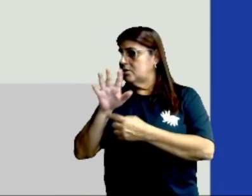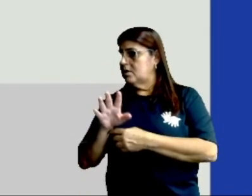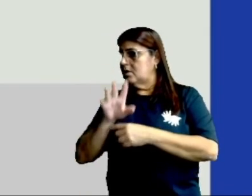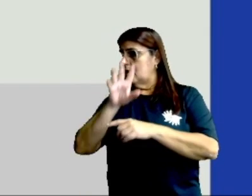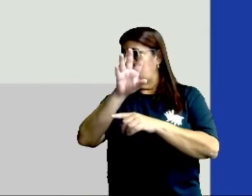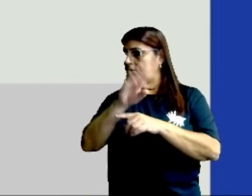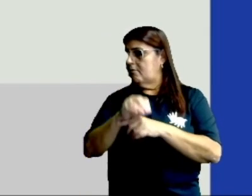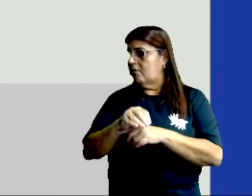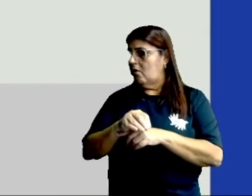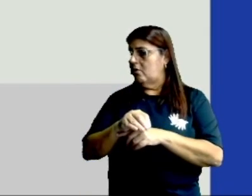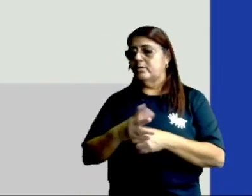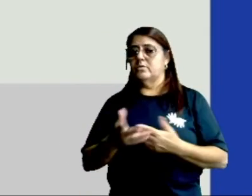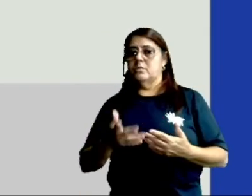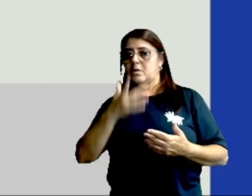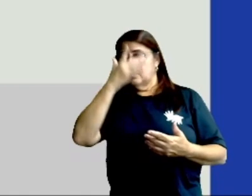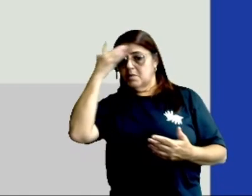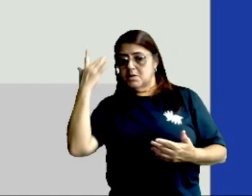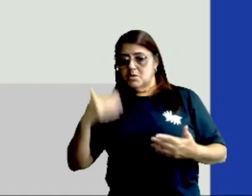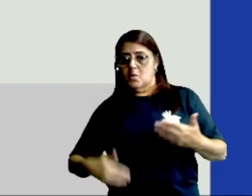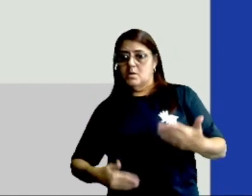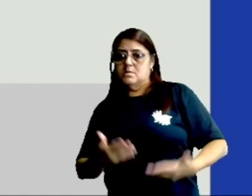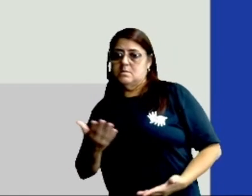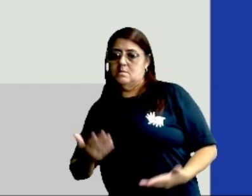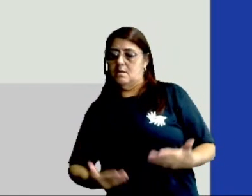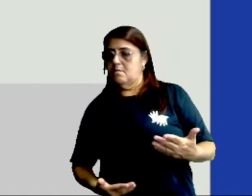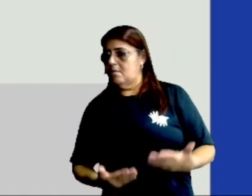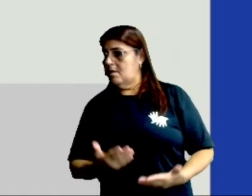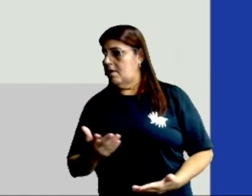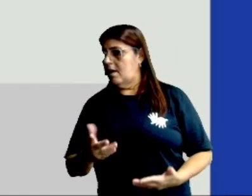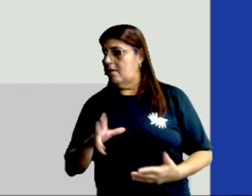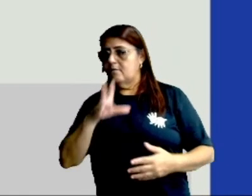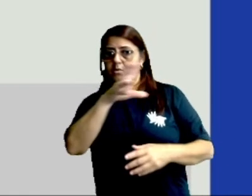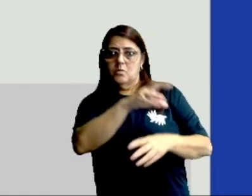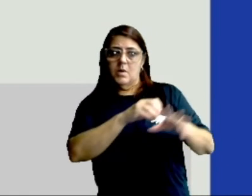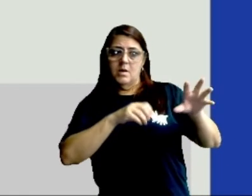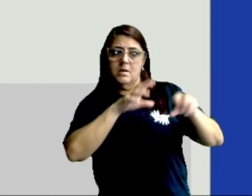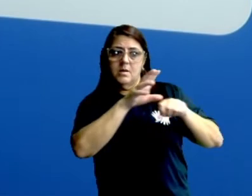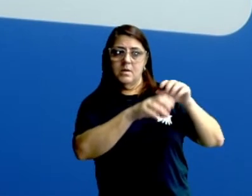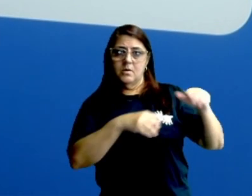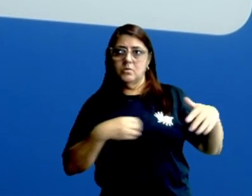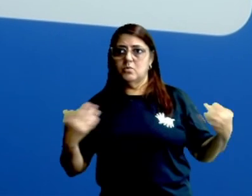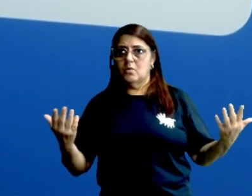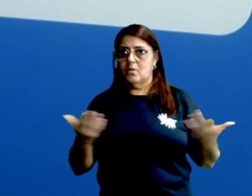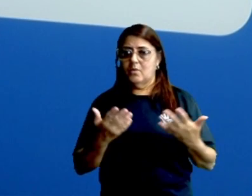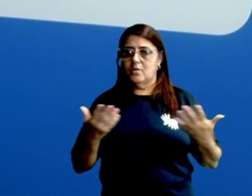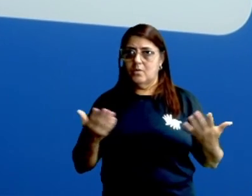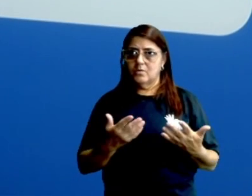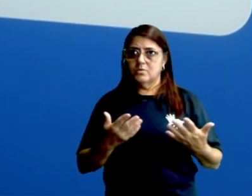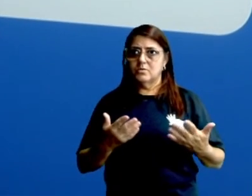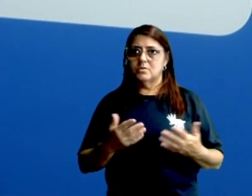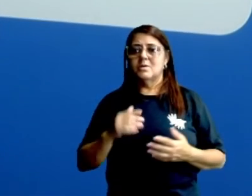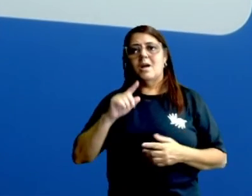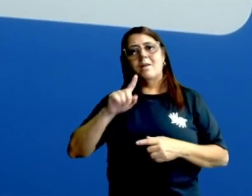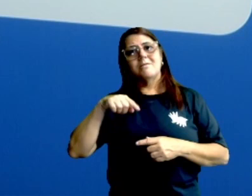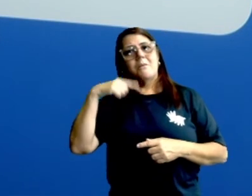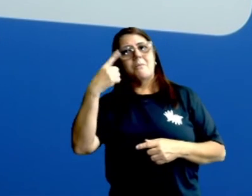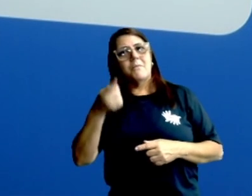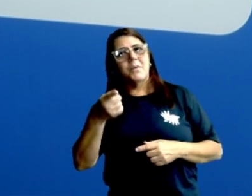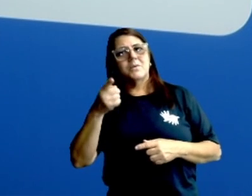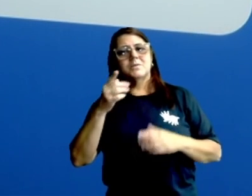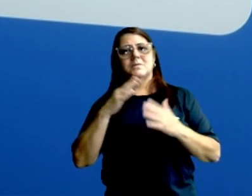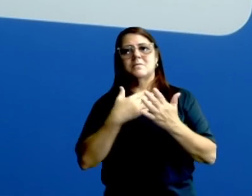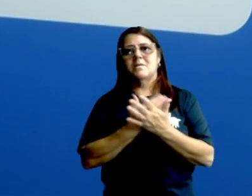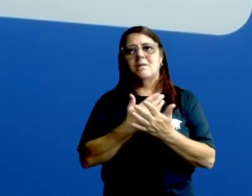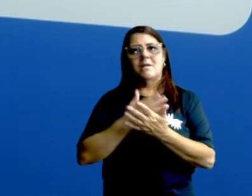retratando esses servos no período de colheita pois bem gente nós ficamos por hoje tá até uma próxima